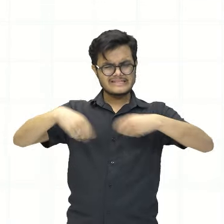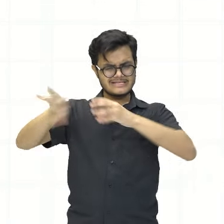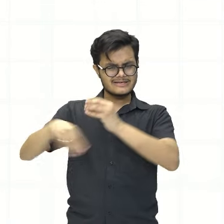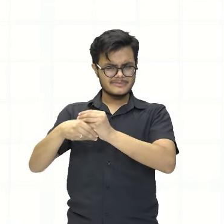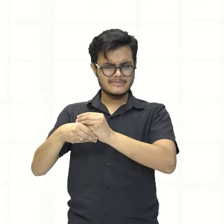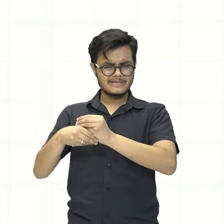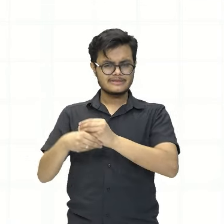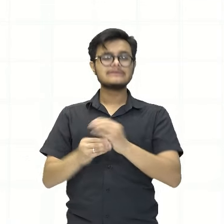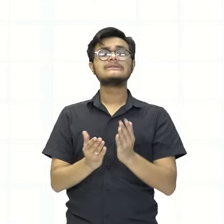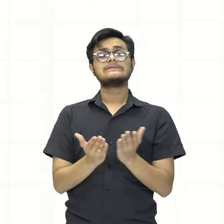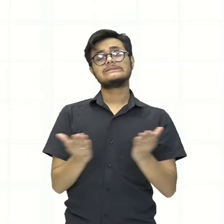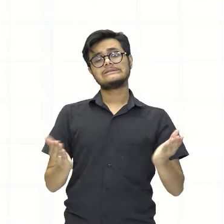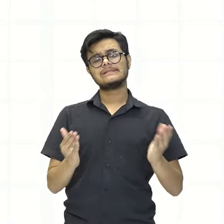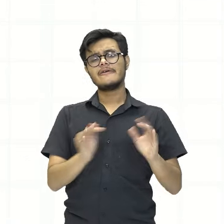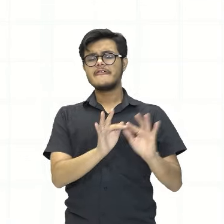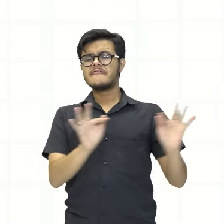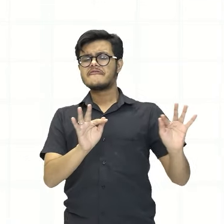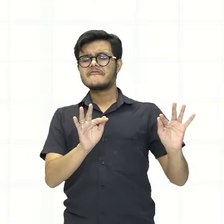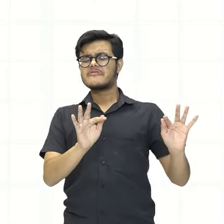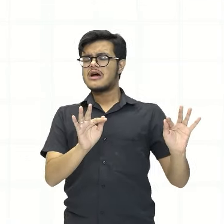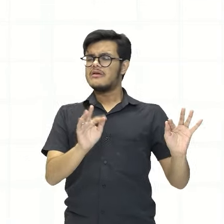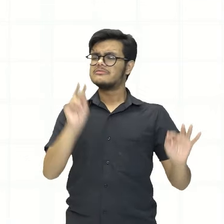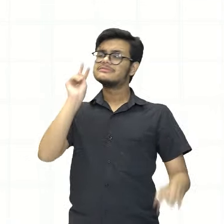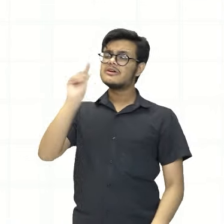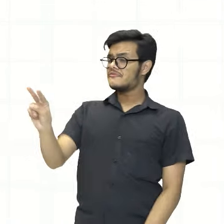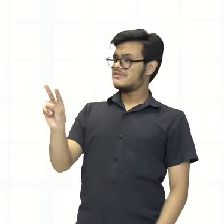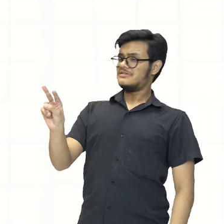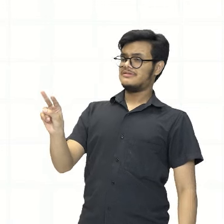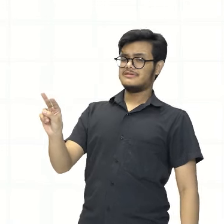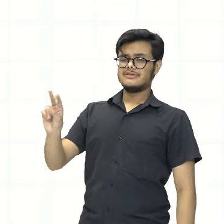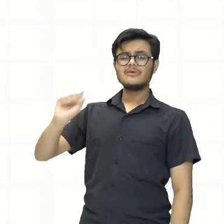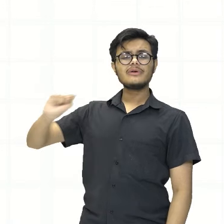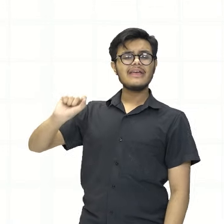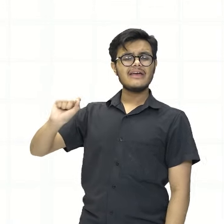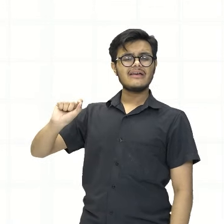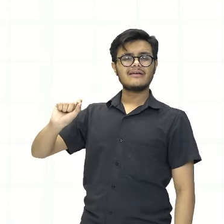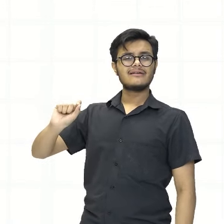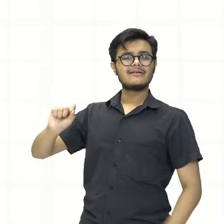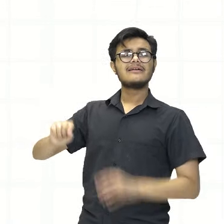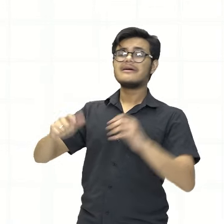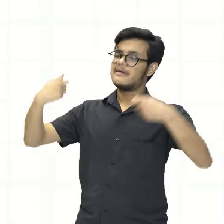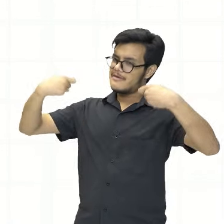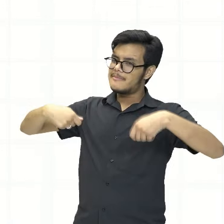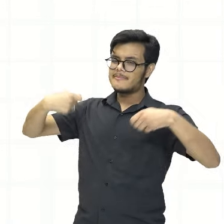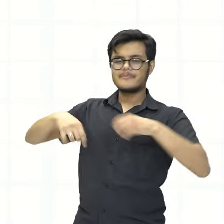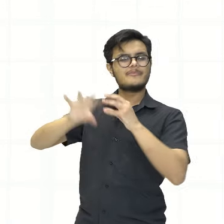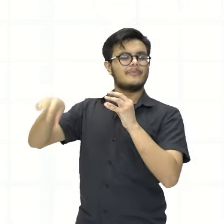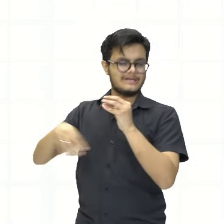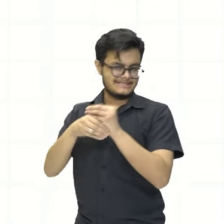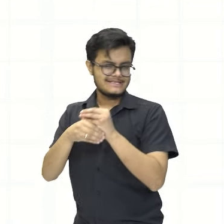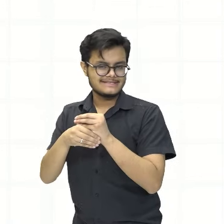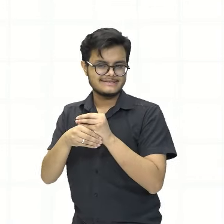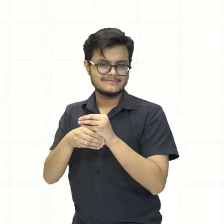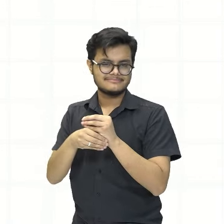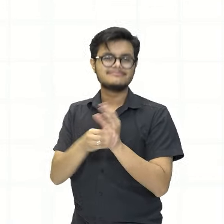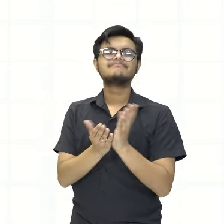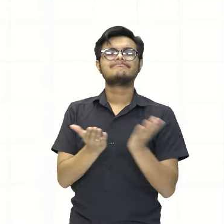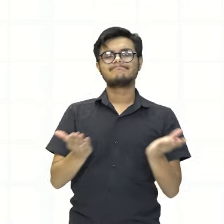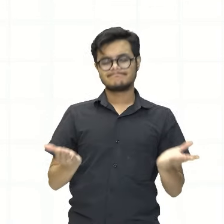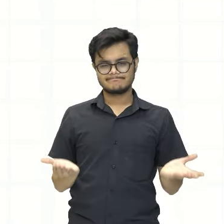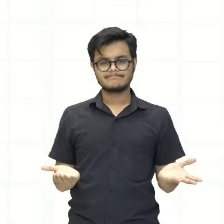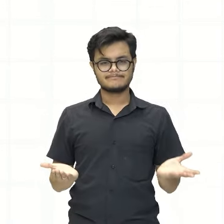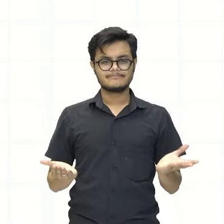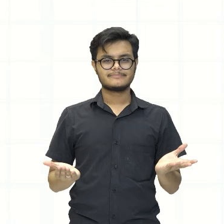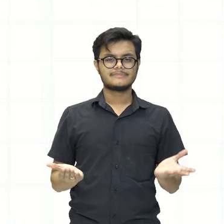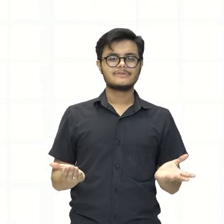então olhando para essa oração eu vi tudo Qual é o elemento que completa o sentido desse verbo ora